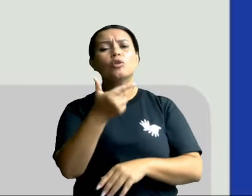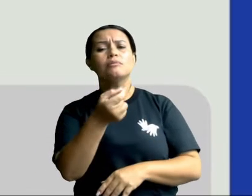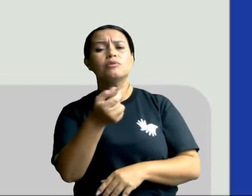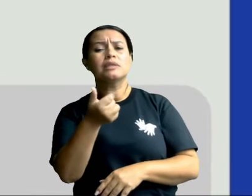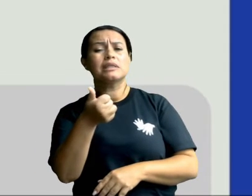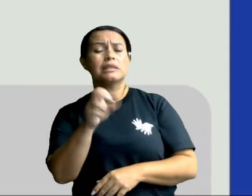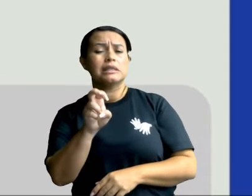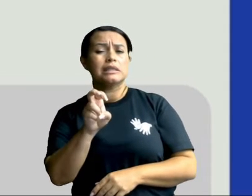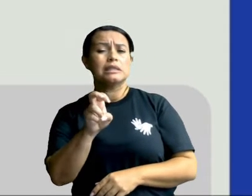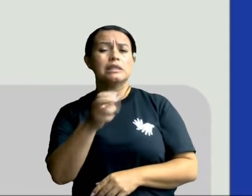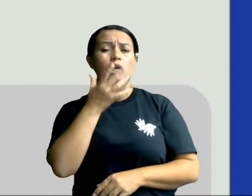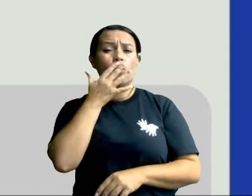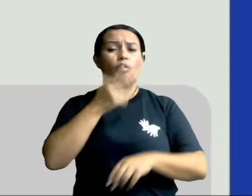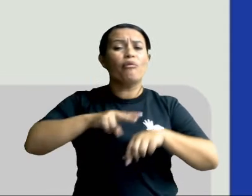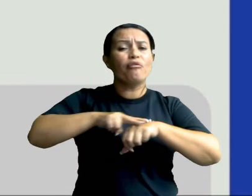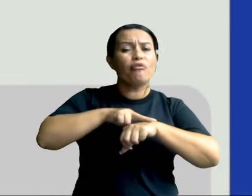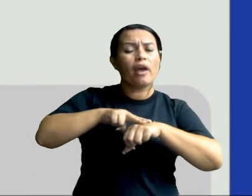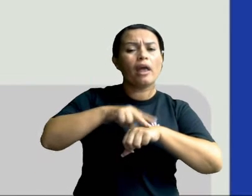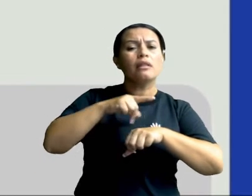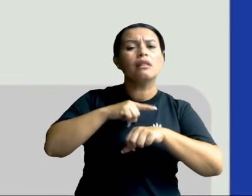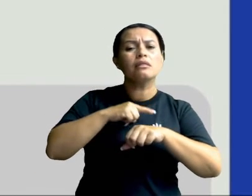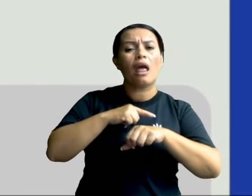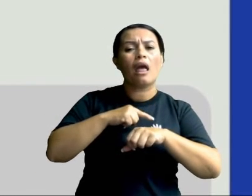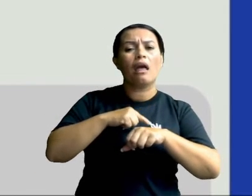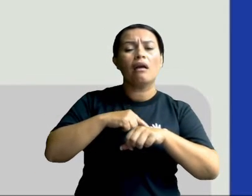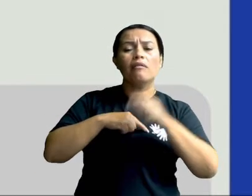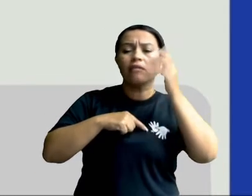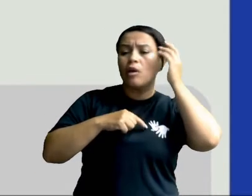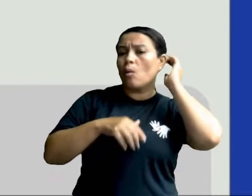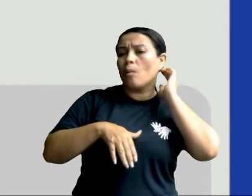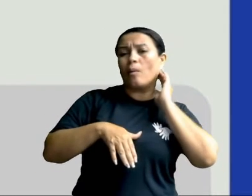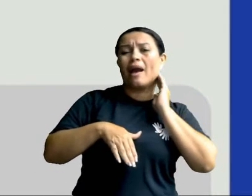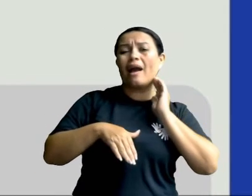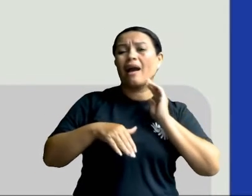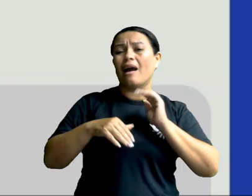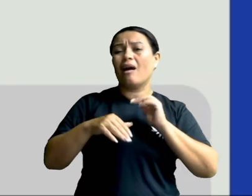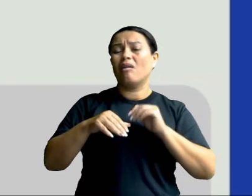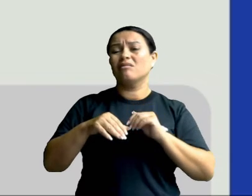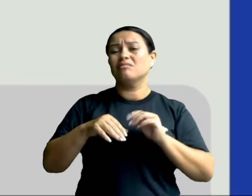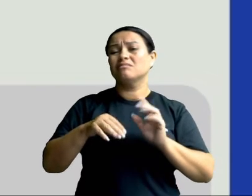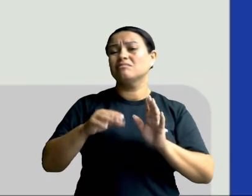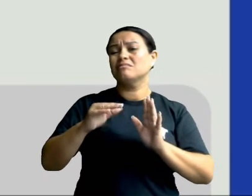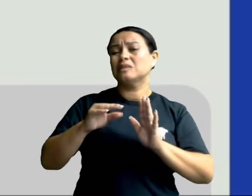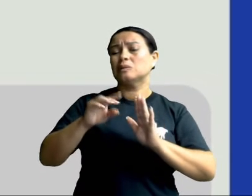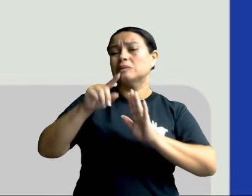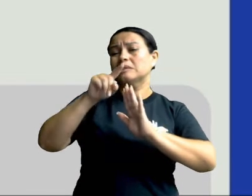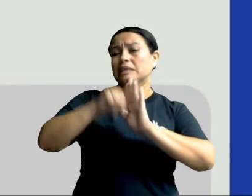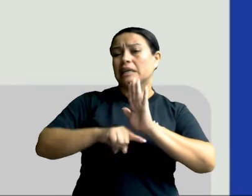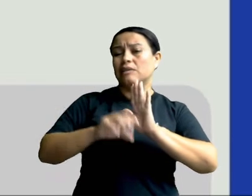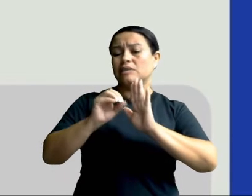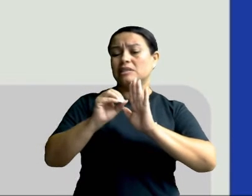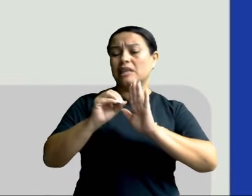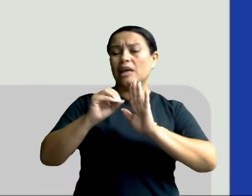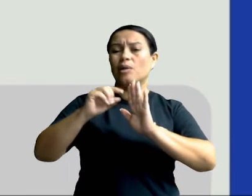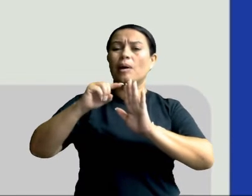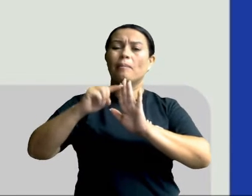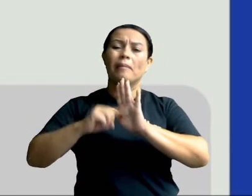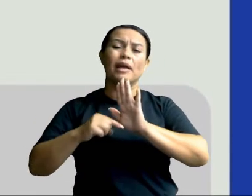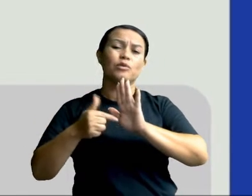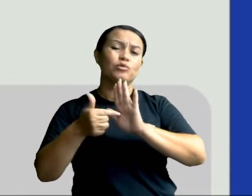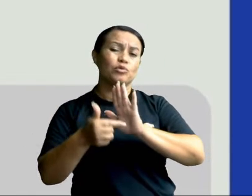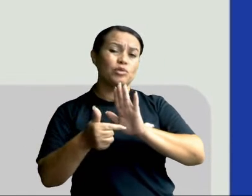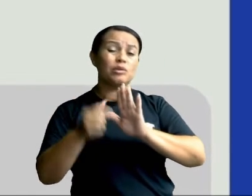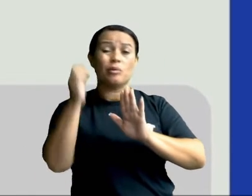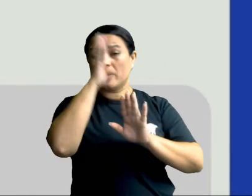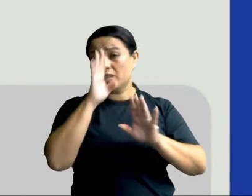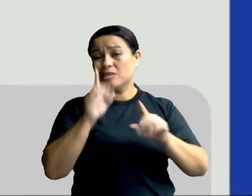Os que estão em verde tiveram um crescimento negativo, de 0 a -2. Inclusive o Brasil teve um crescimento ruim